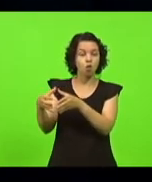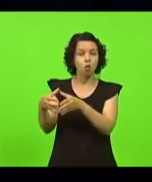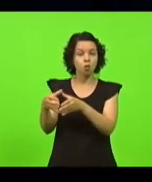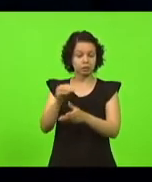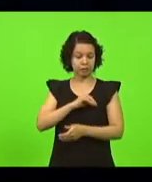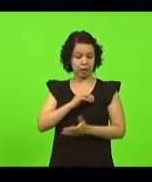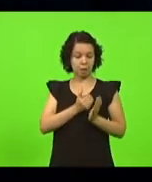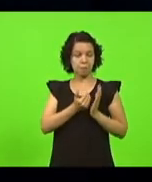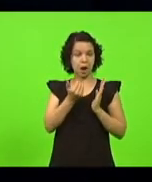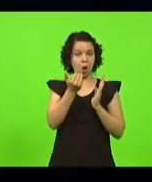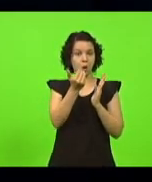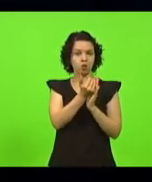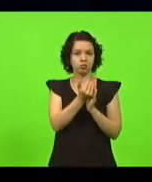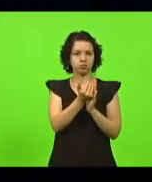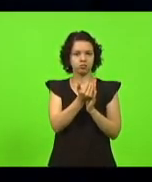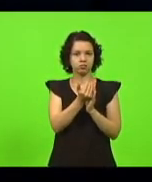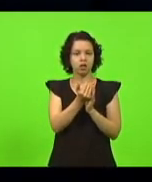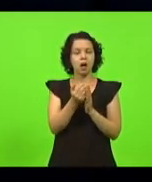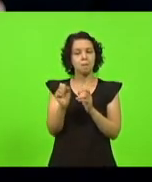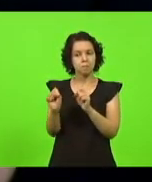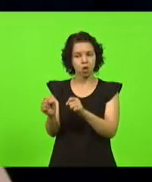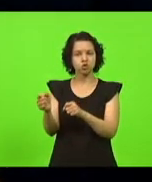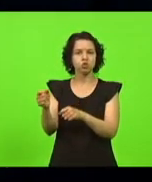sem precisar ter carro.